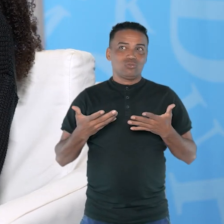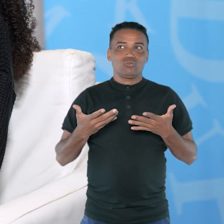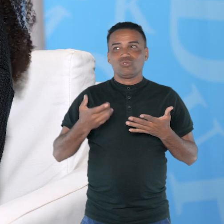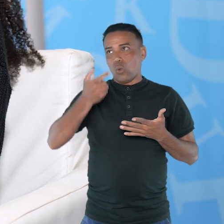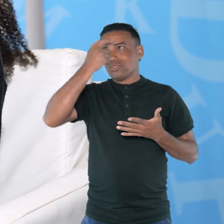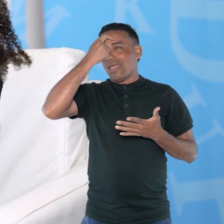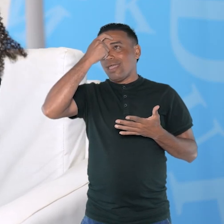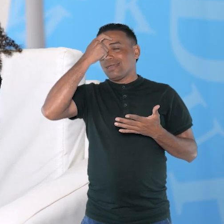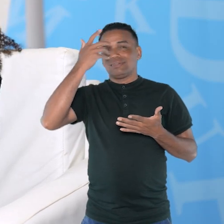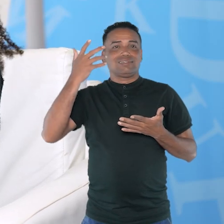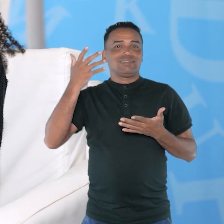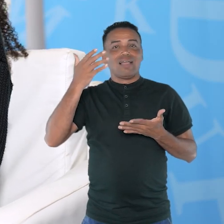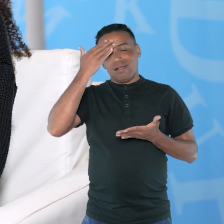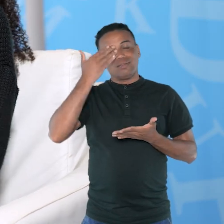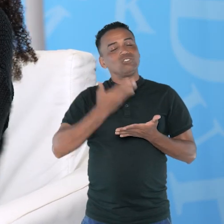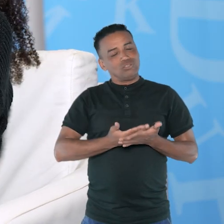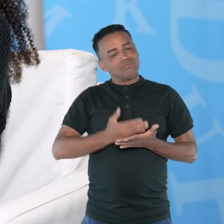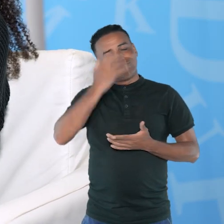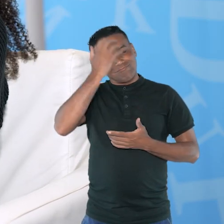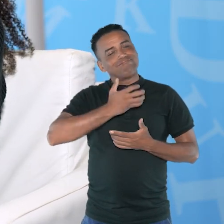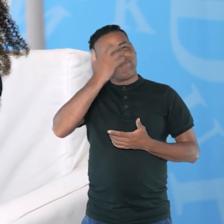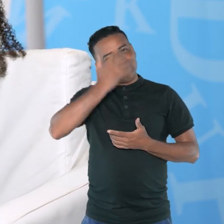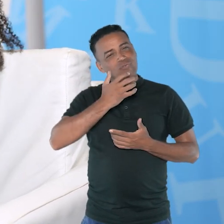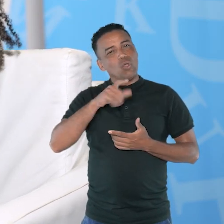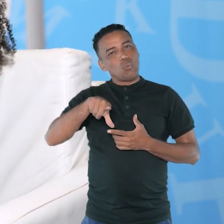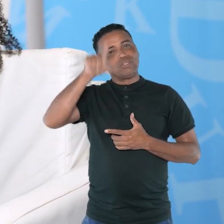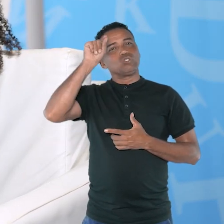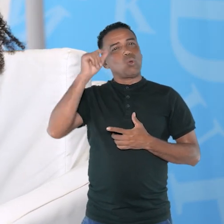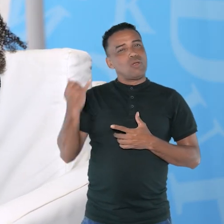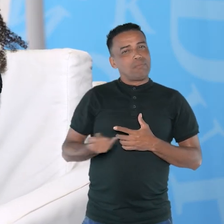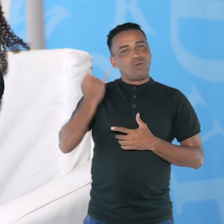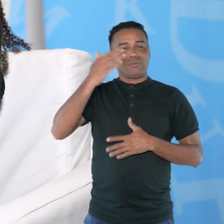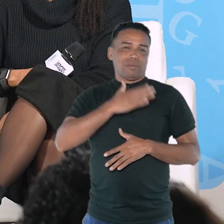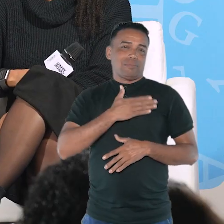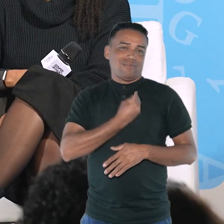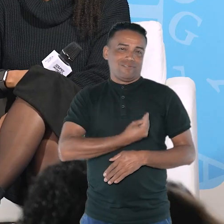consciência, né? Então, acredito que, com certeza, foi uma encruzilhada importante para mim.